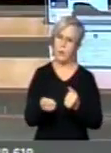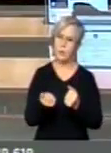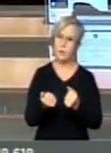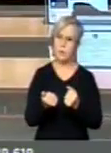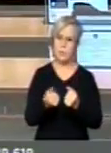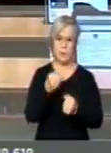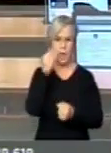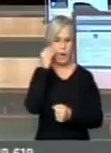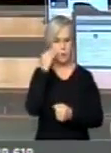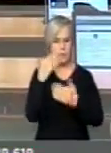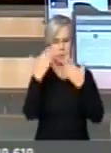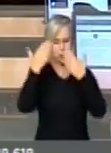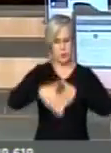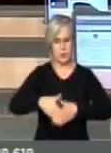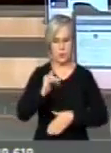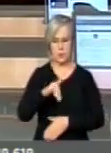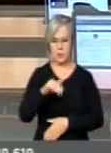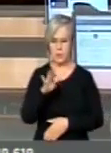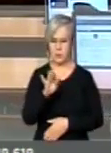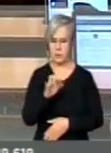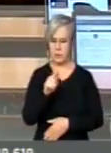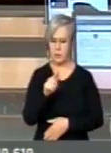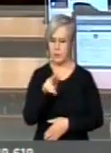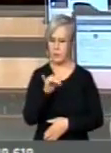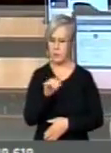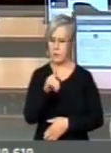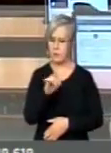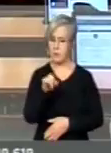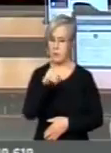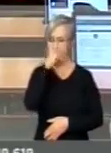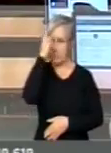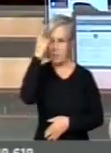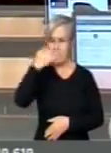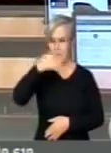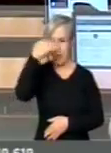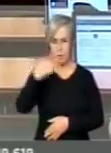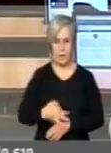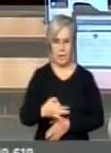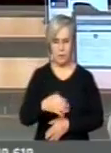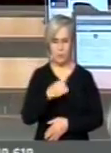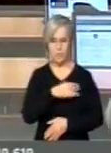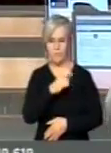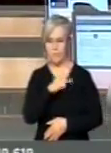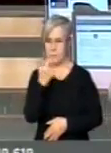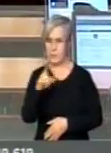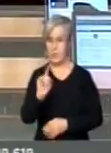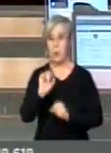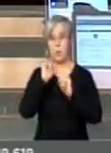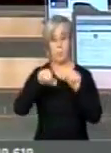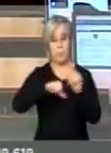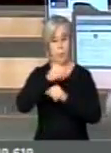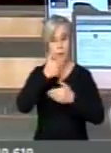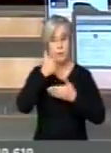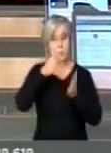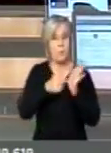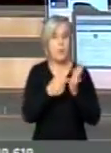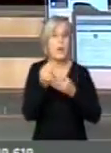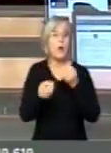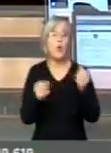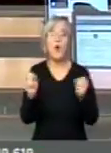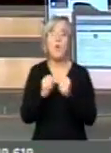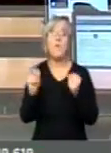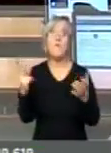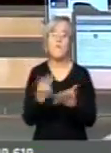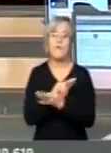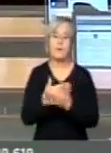teste de integridade. Quem é honesto não tem que ter medo de teste. Agora, pode aperfeiçoar como é que ele vai ser feito. E